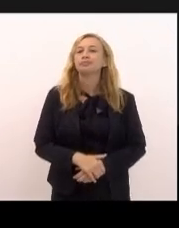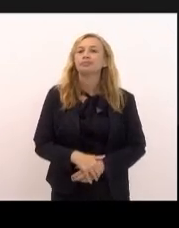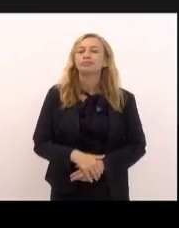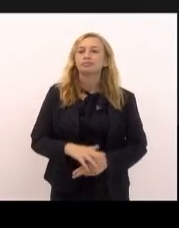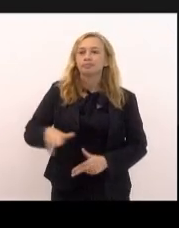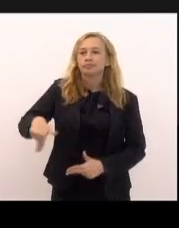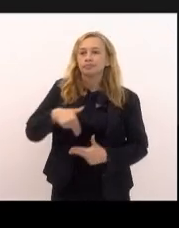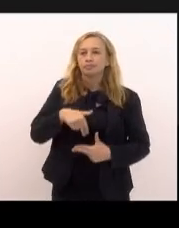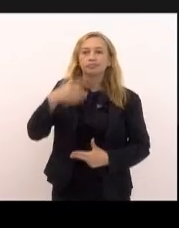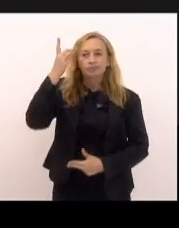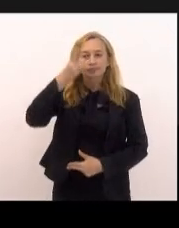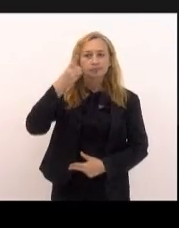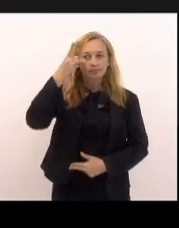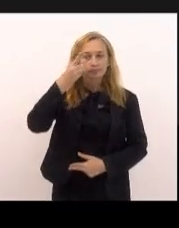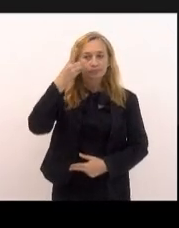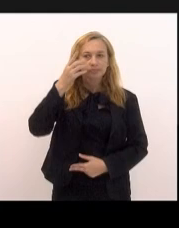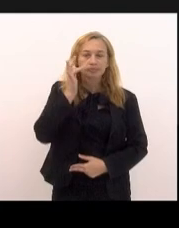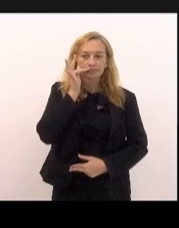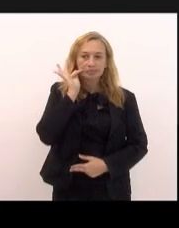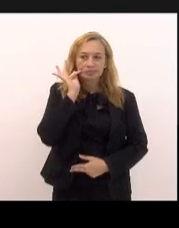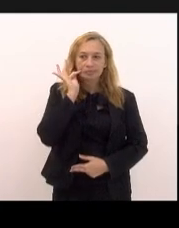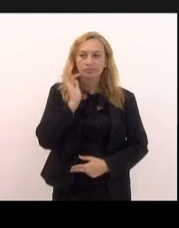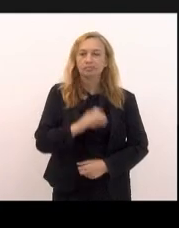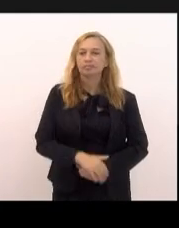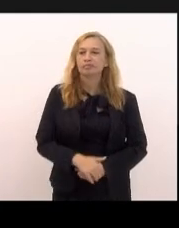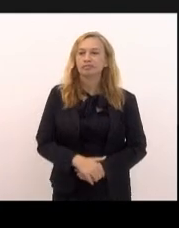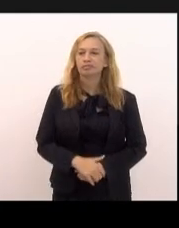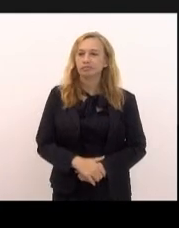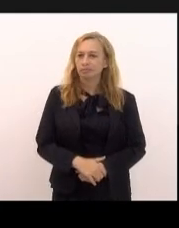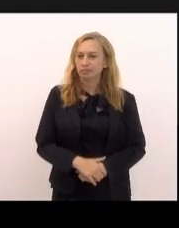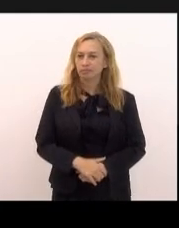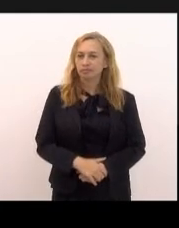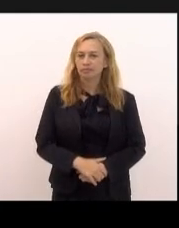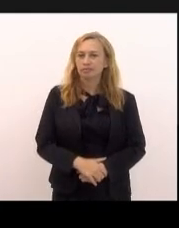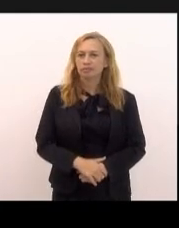orador inscrito é o nobre deputado Flávio Serafini.